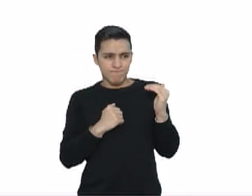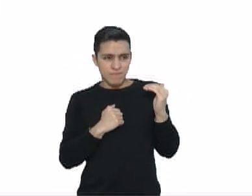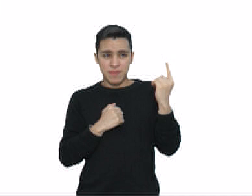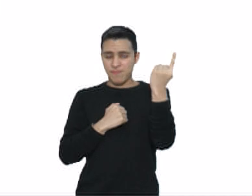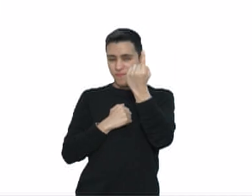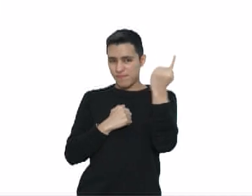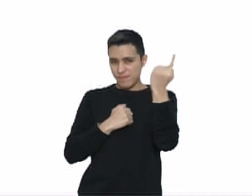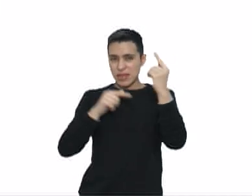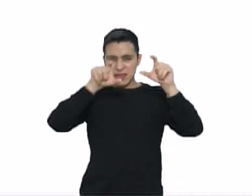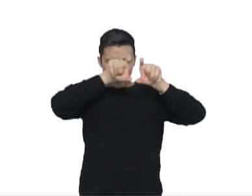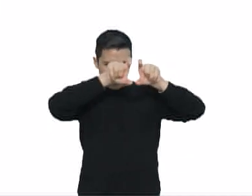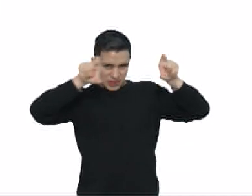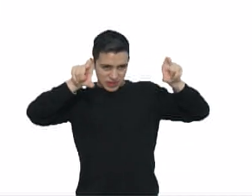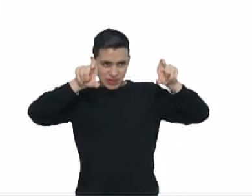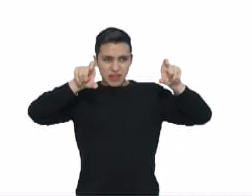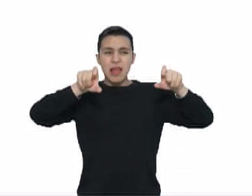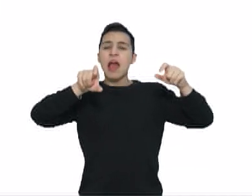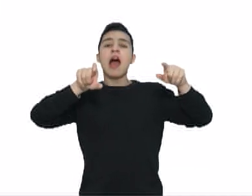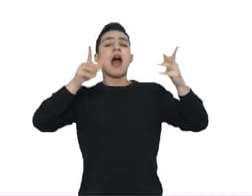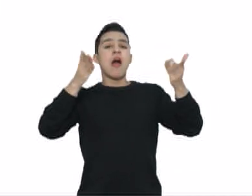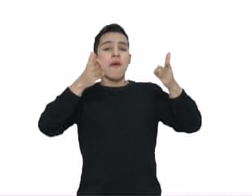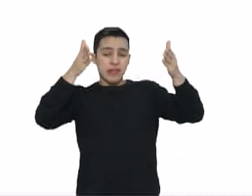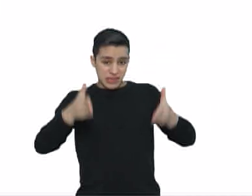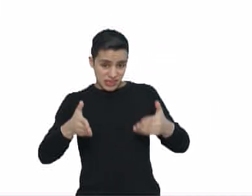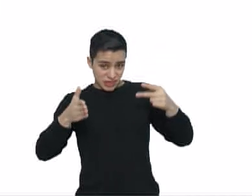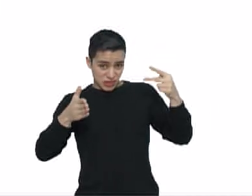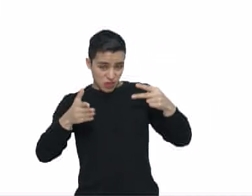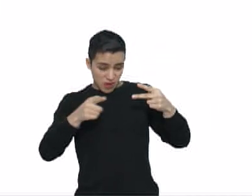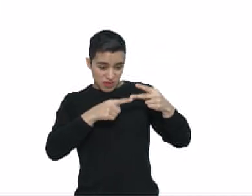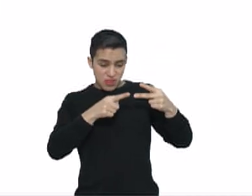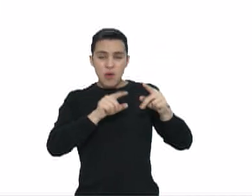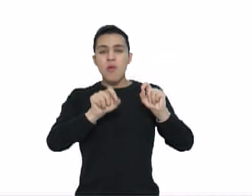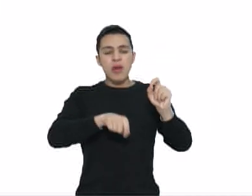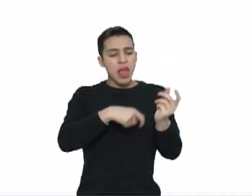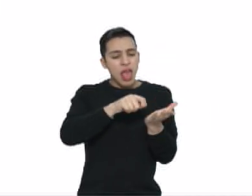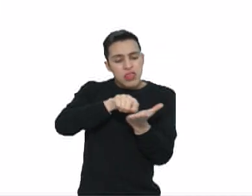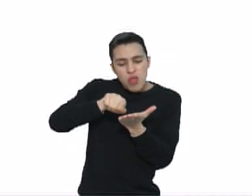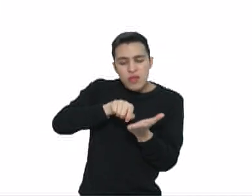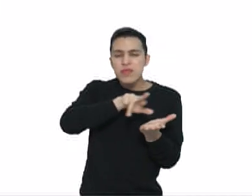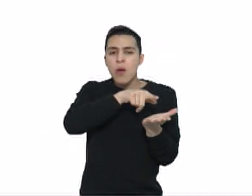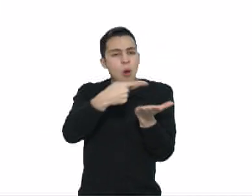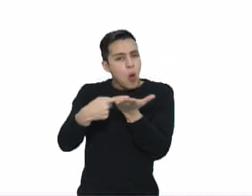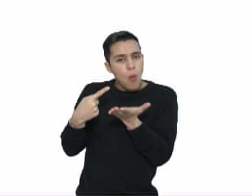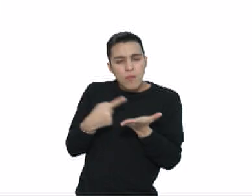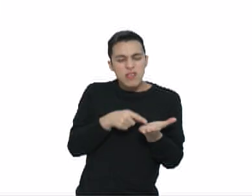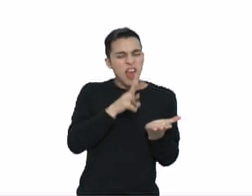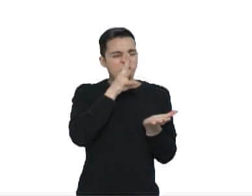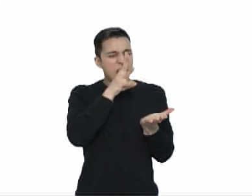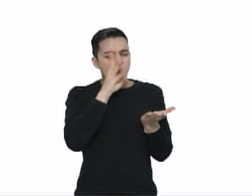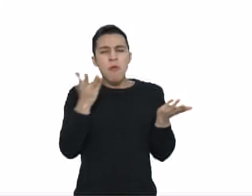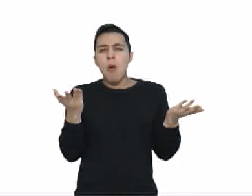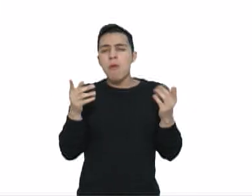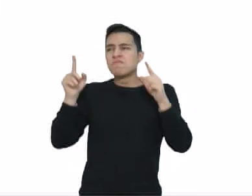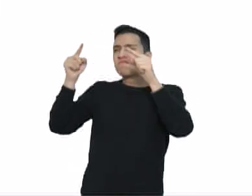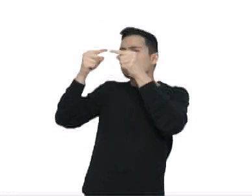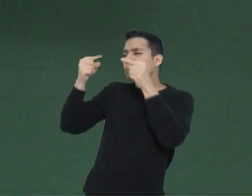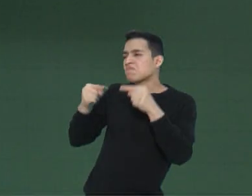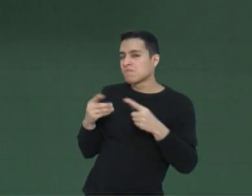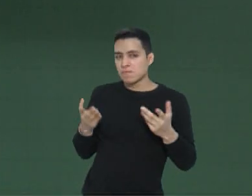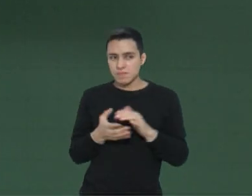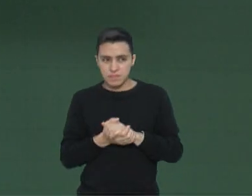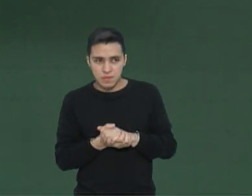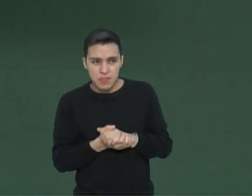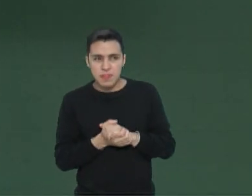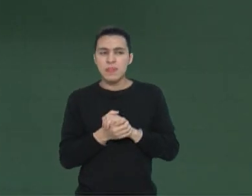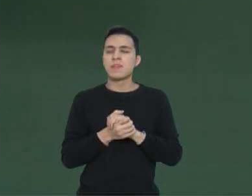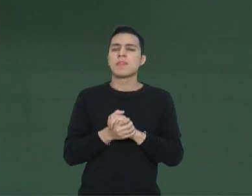Primeira coluna ainda, número 2, notação não convencional. Então, na segunda coluna,